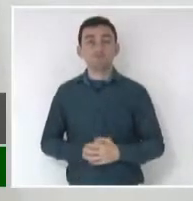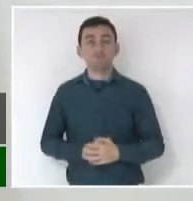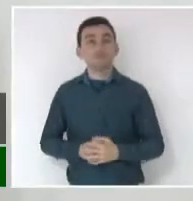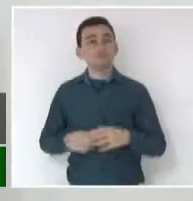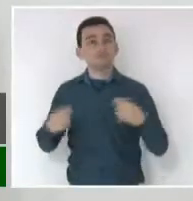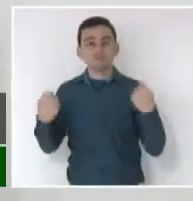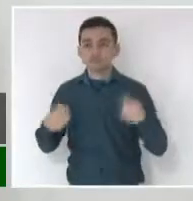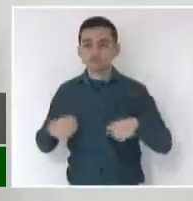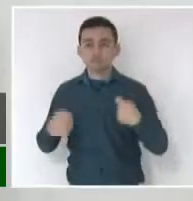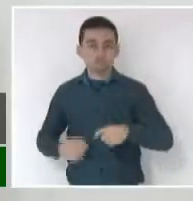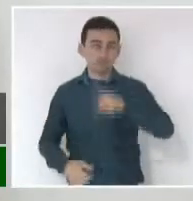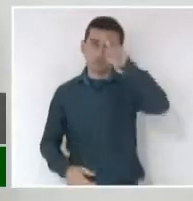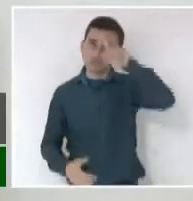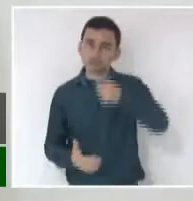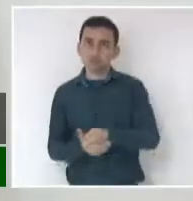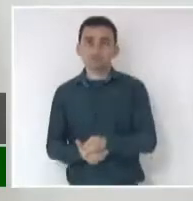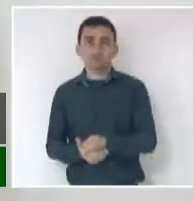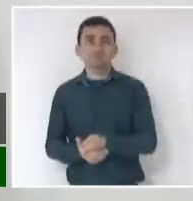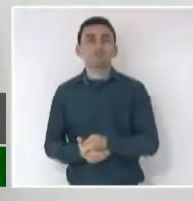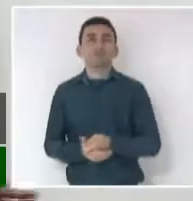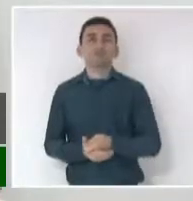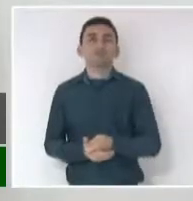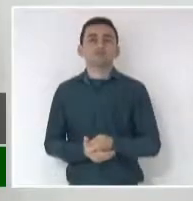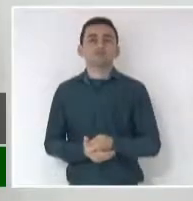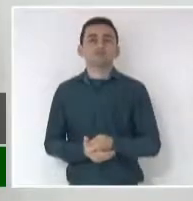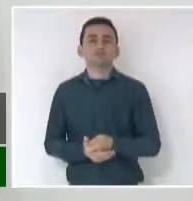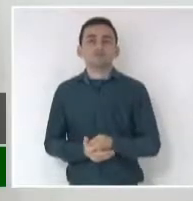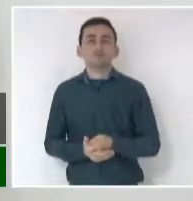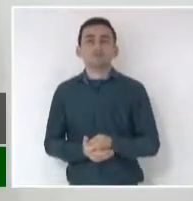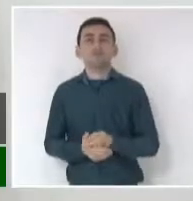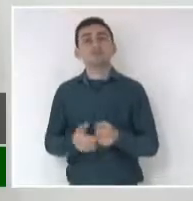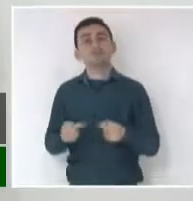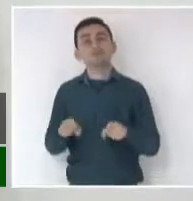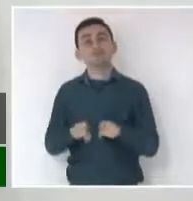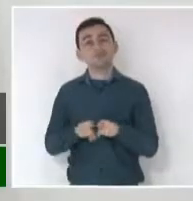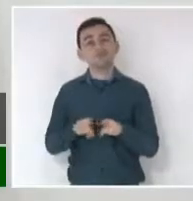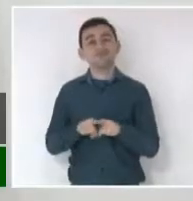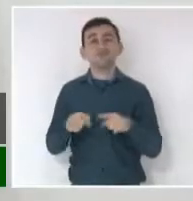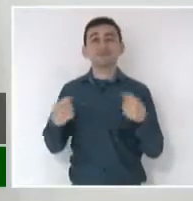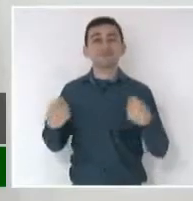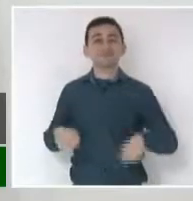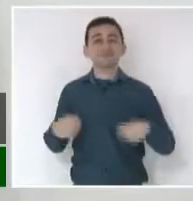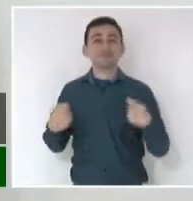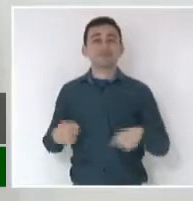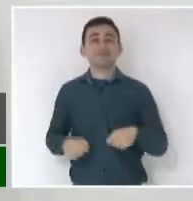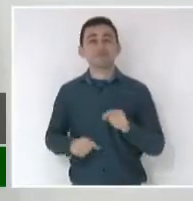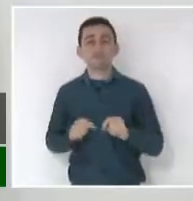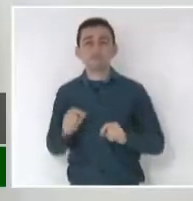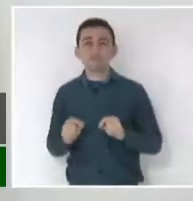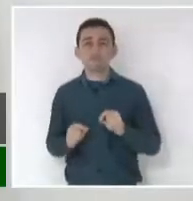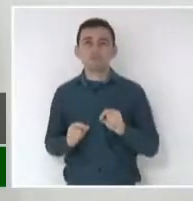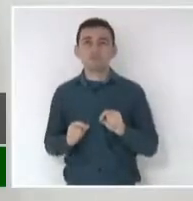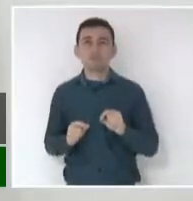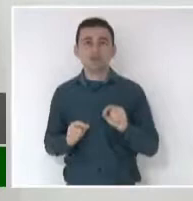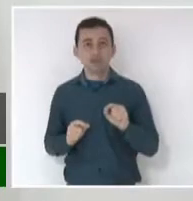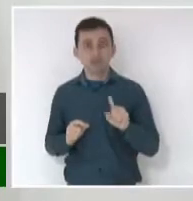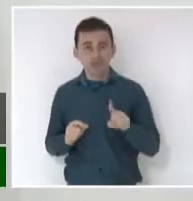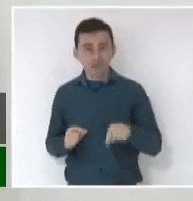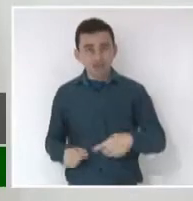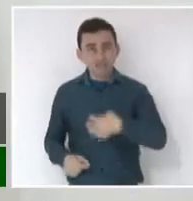ter determinação. E, ao mesmo tempo, também temos que ter